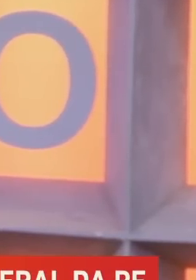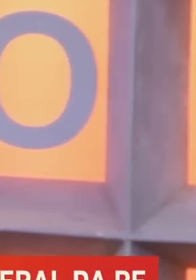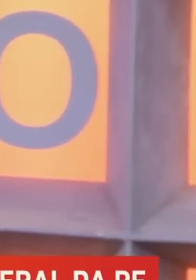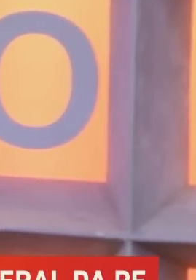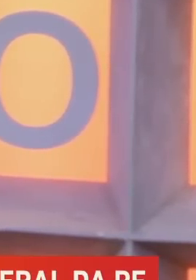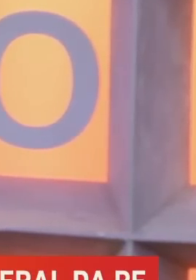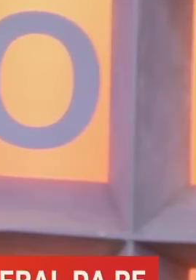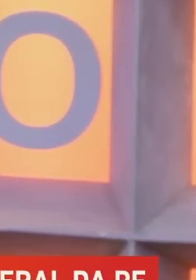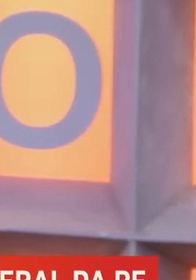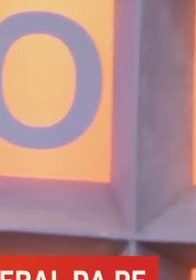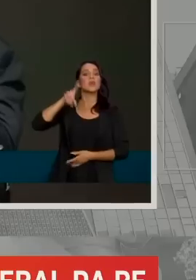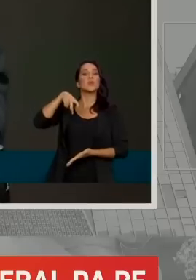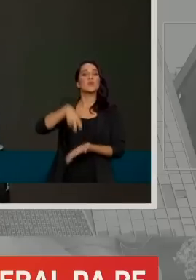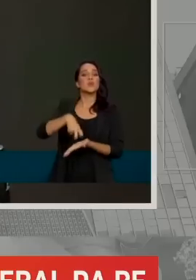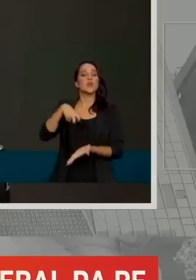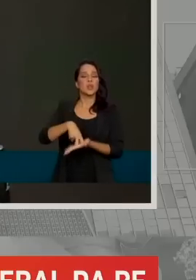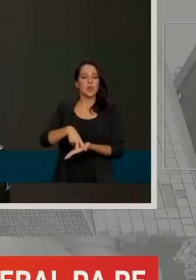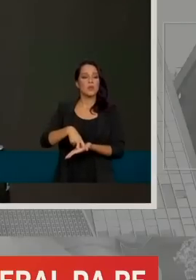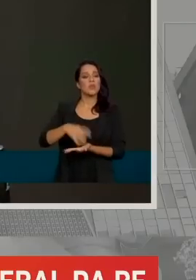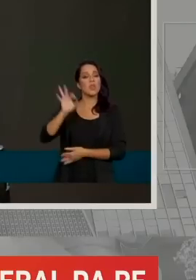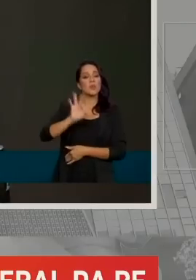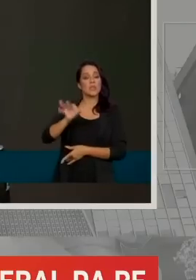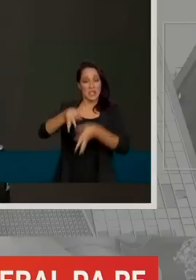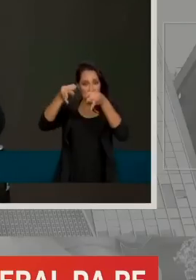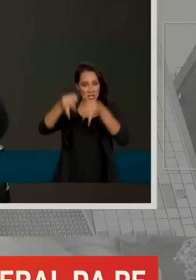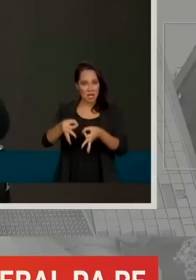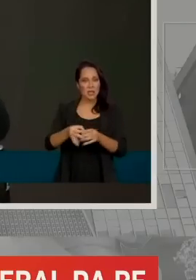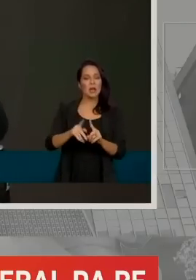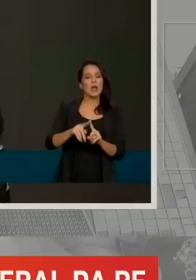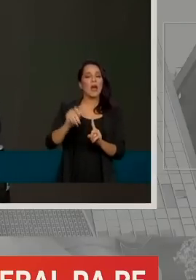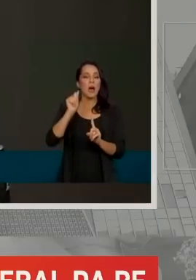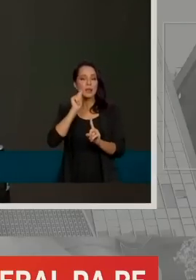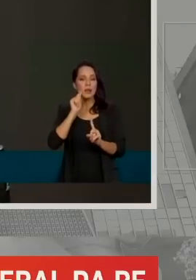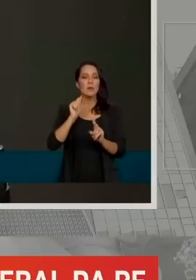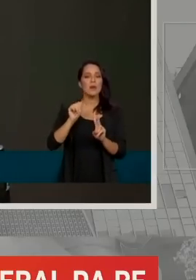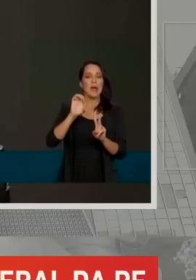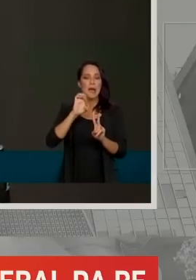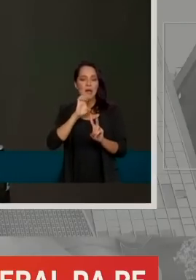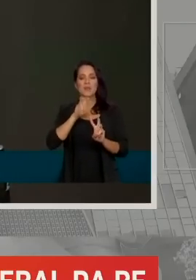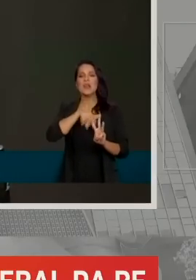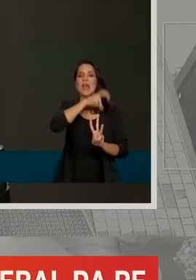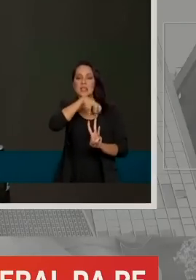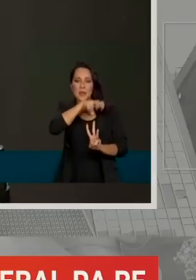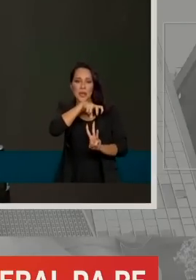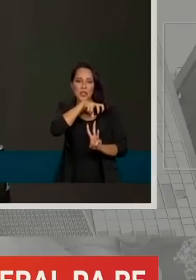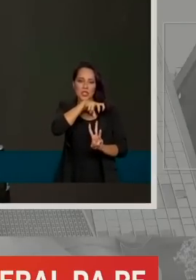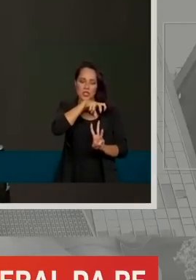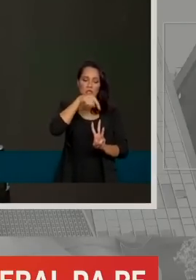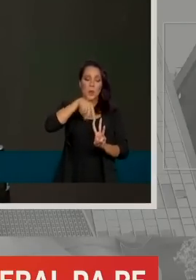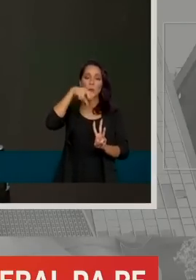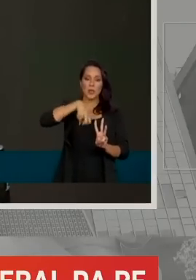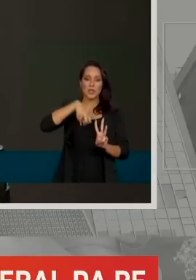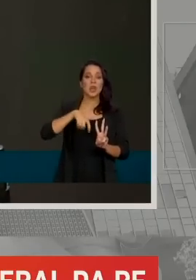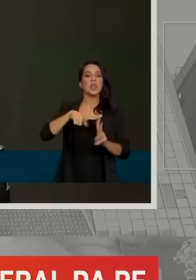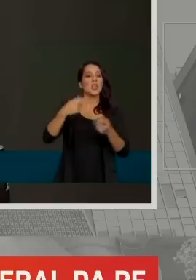as arruaças que se deram em Brasília no último domingo as prisões em flagrantes estão sendo lavradas e as pastas irão atuar conjuntamente